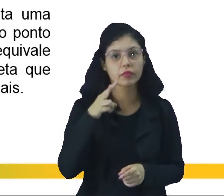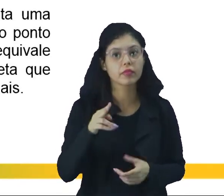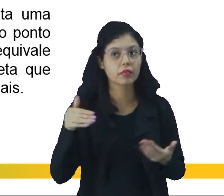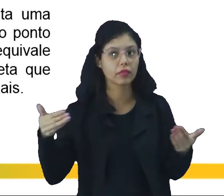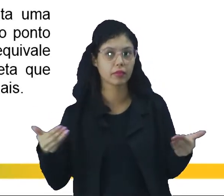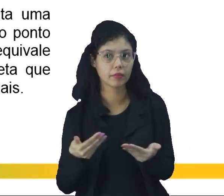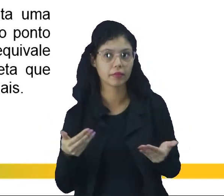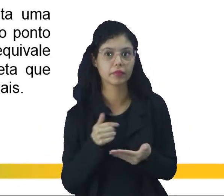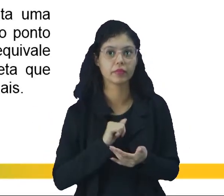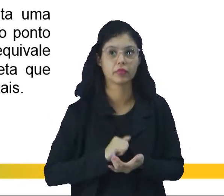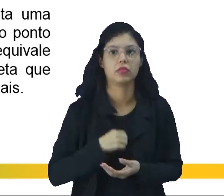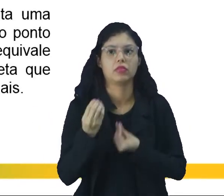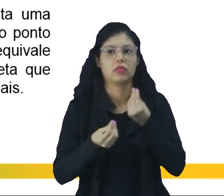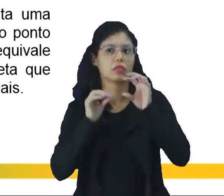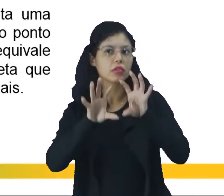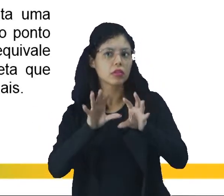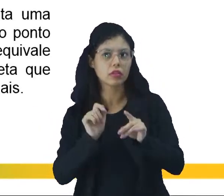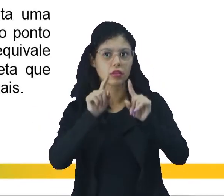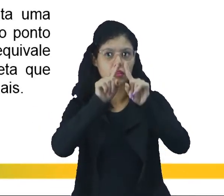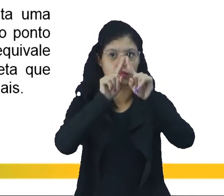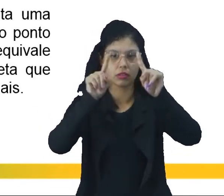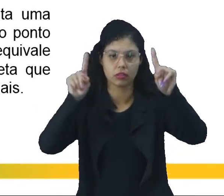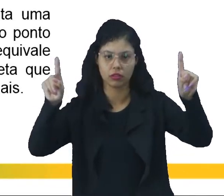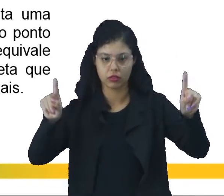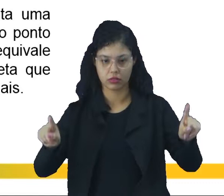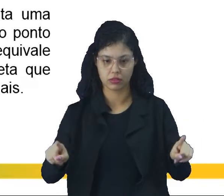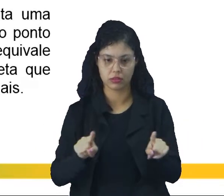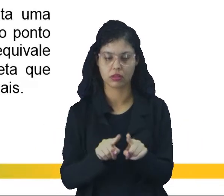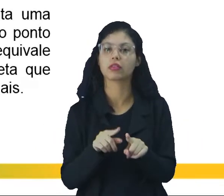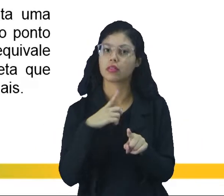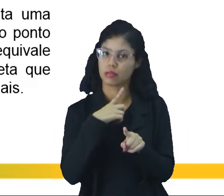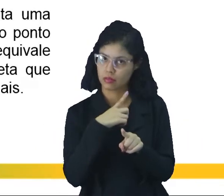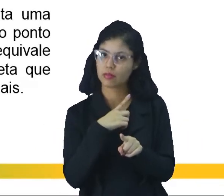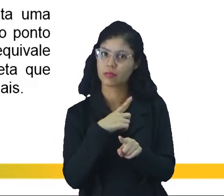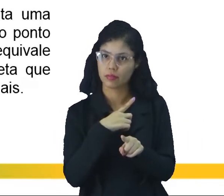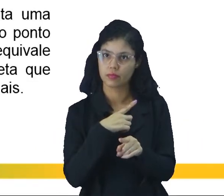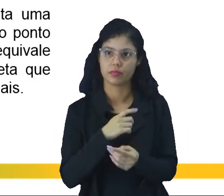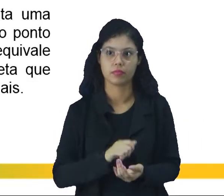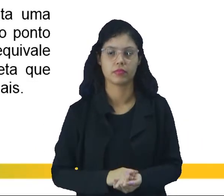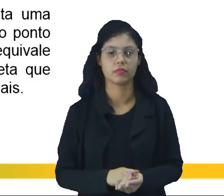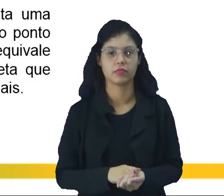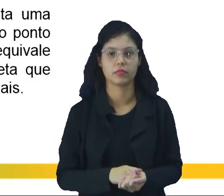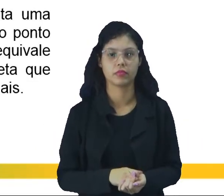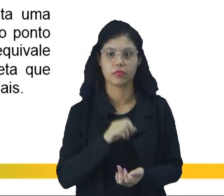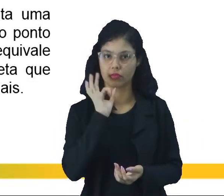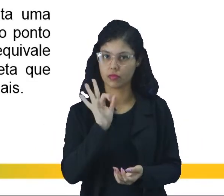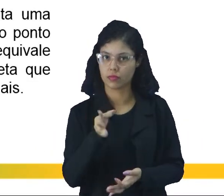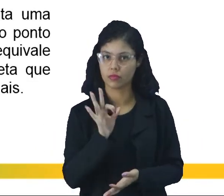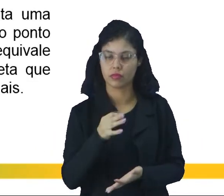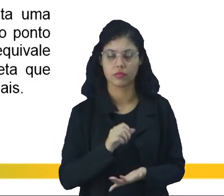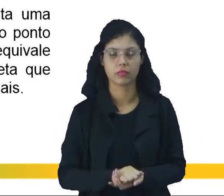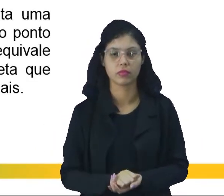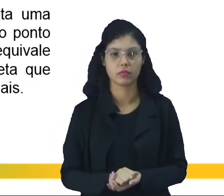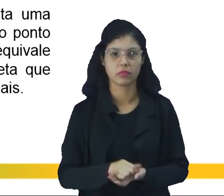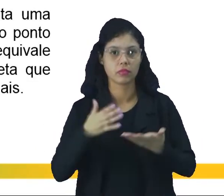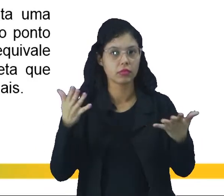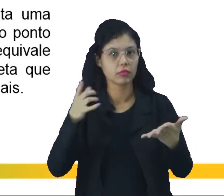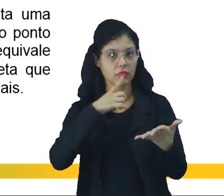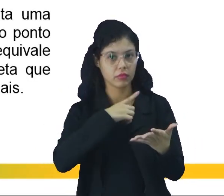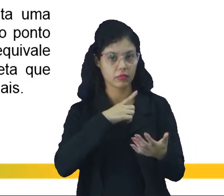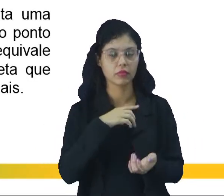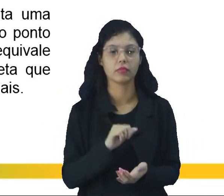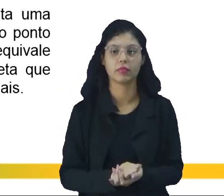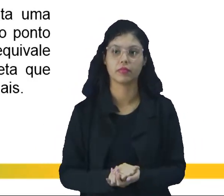visualizando agora, tá? Como assim? Se você vê o monitor, ele é um retângulo, certo? Então, ele